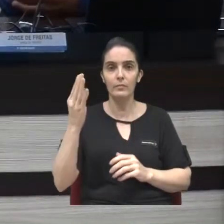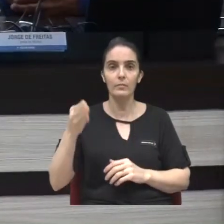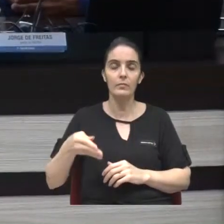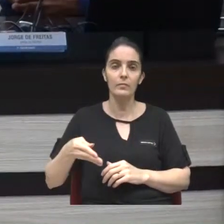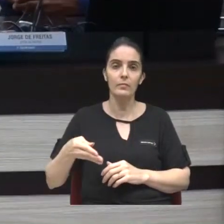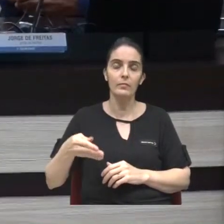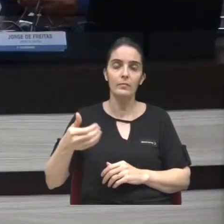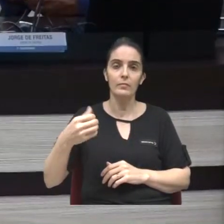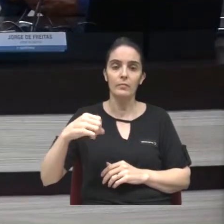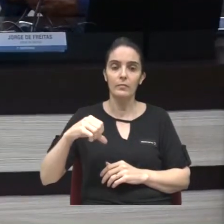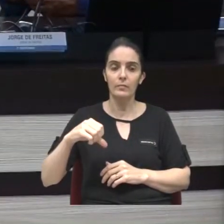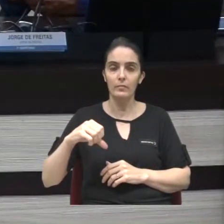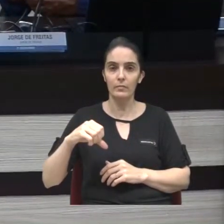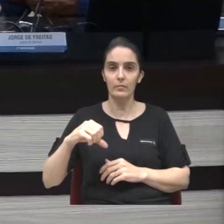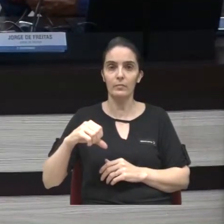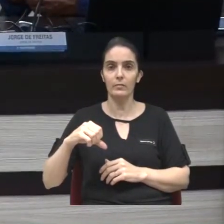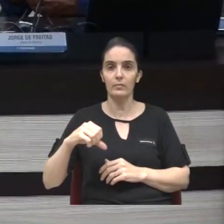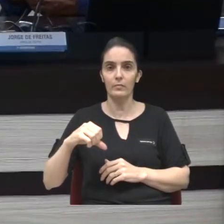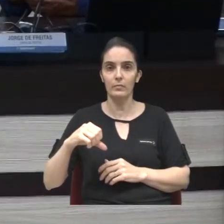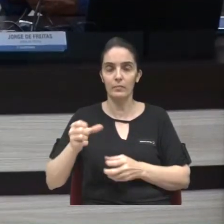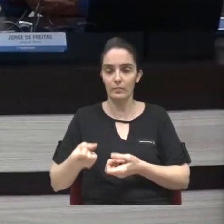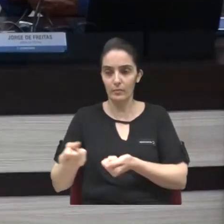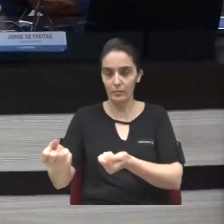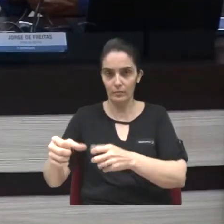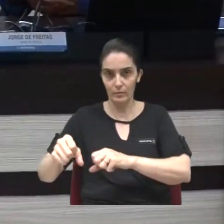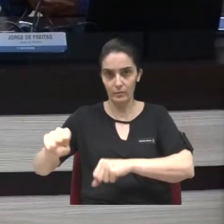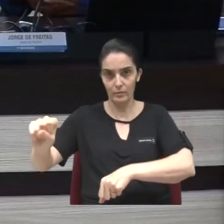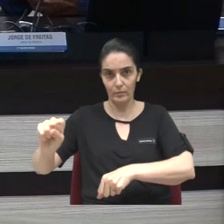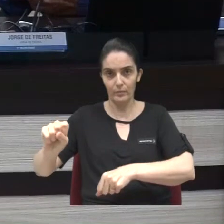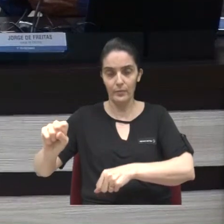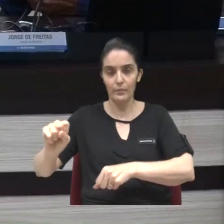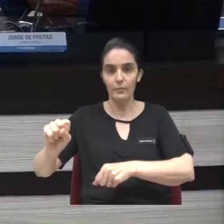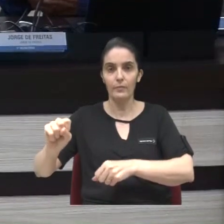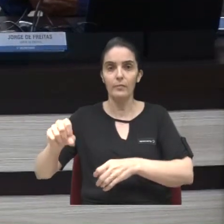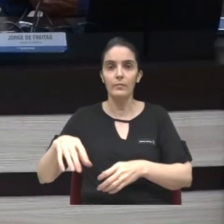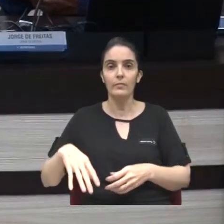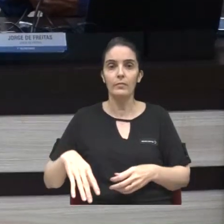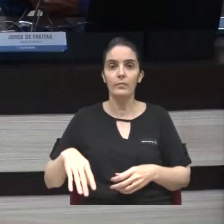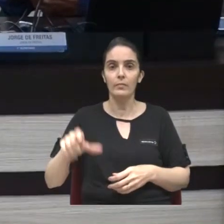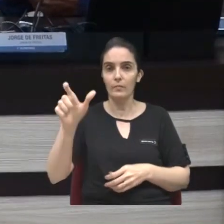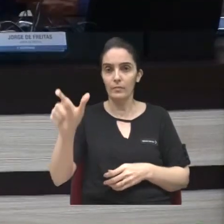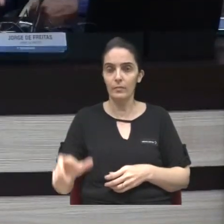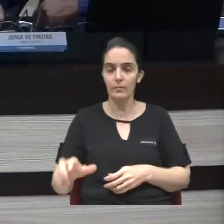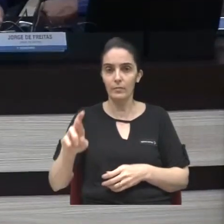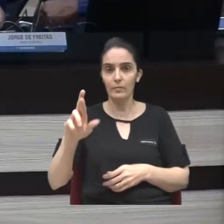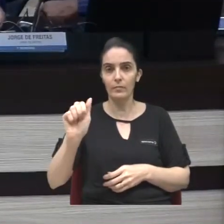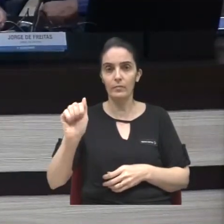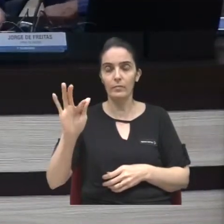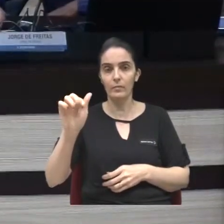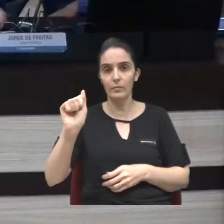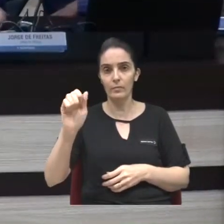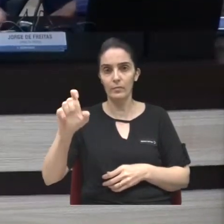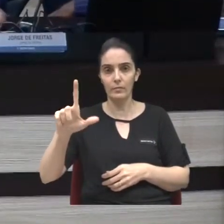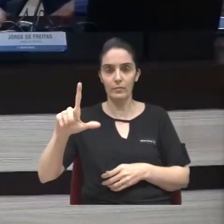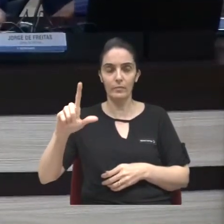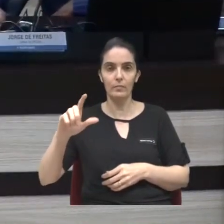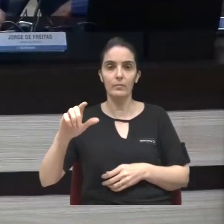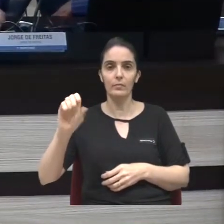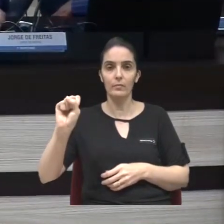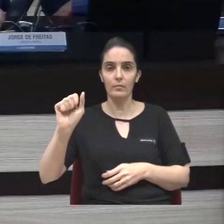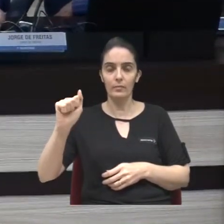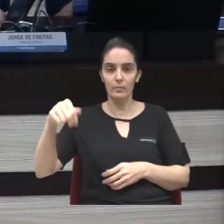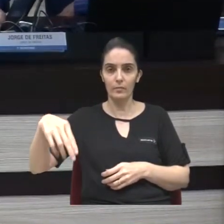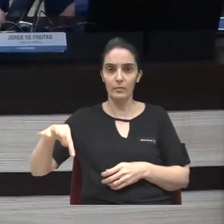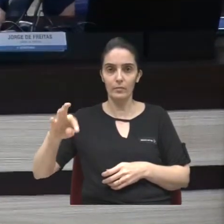26/2019 fica concedido o título de cidadão limeirense ao doutor Rafael Gomes dos Santos, pelos relevantes serviços prestados à